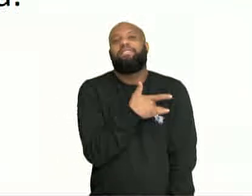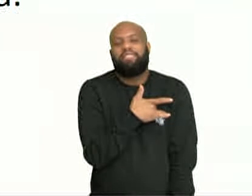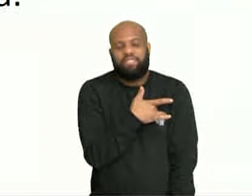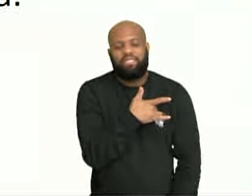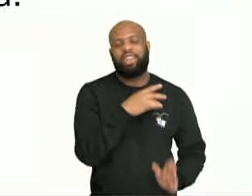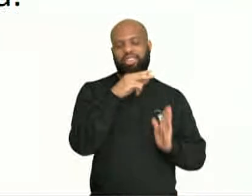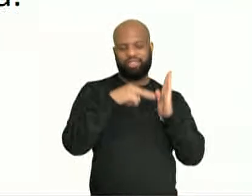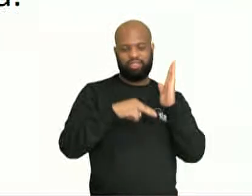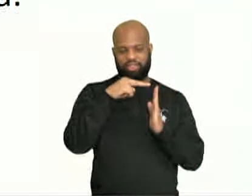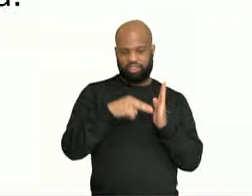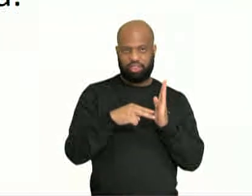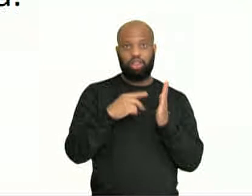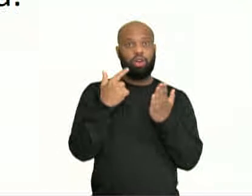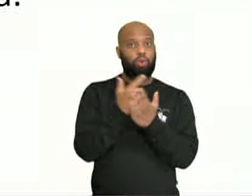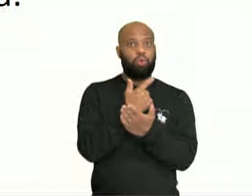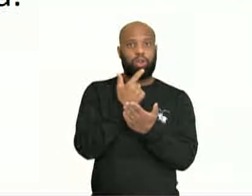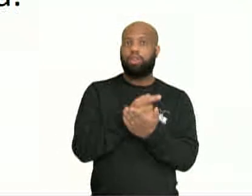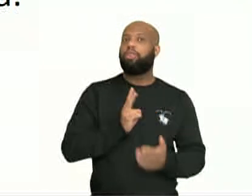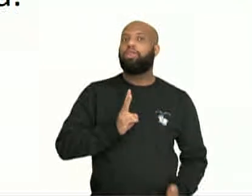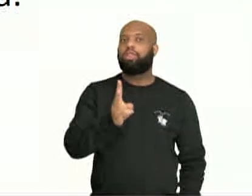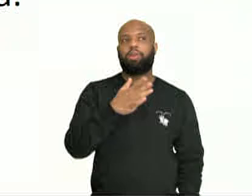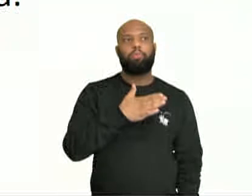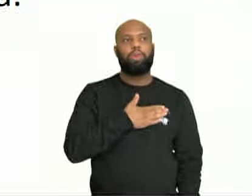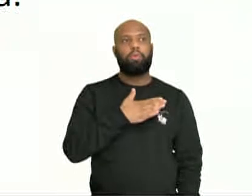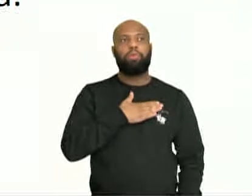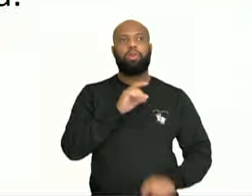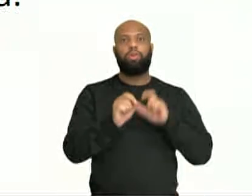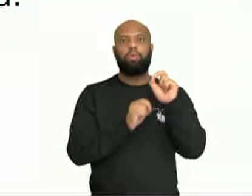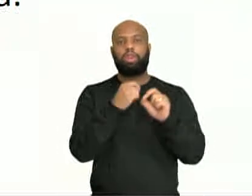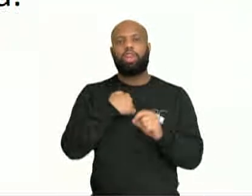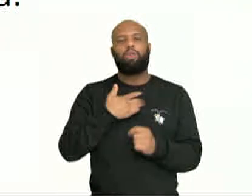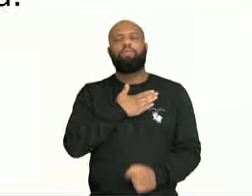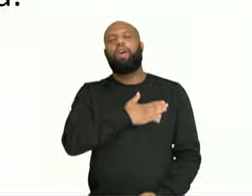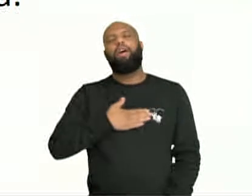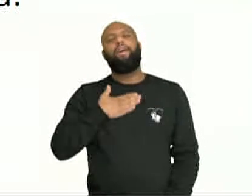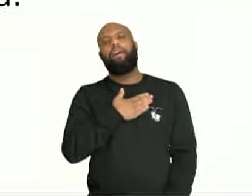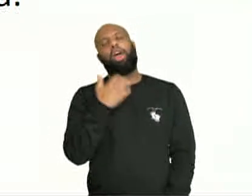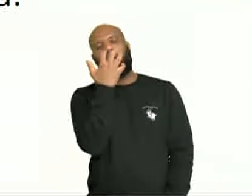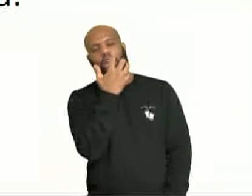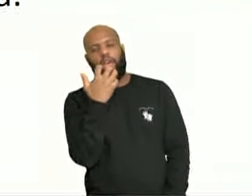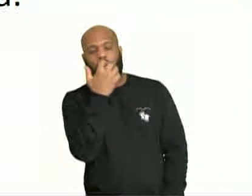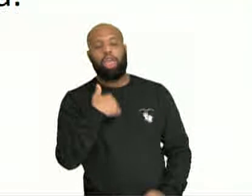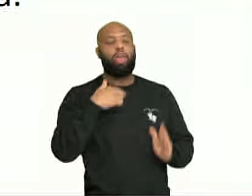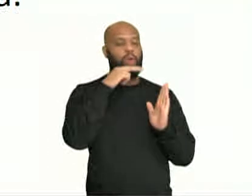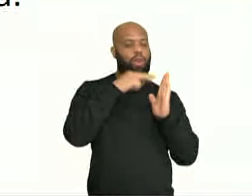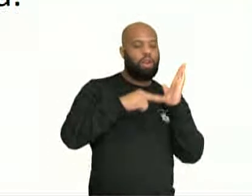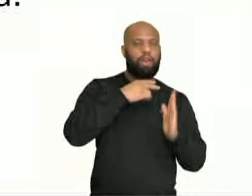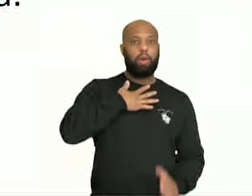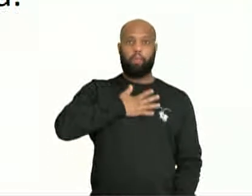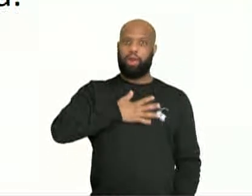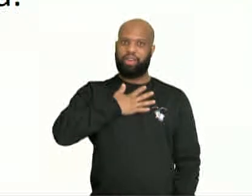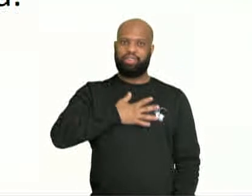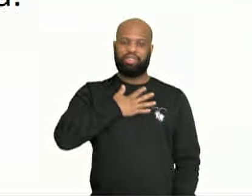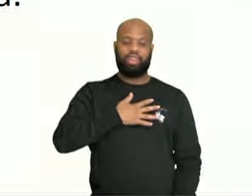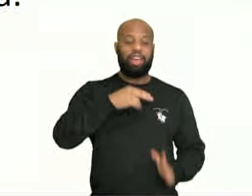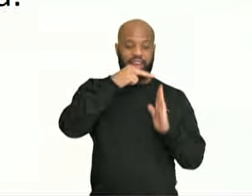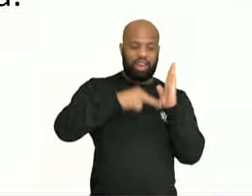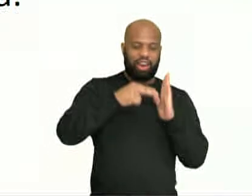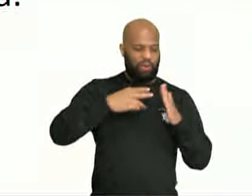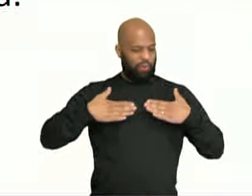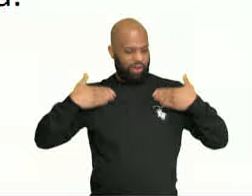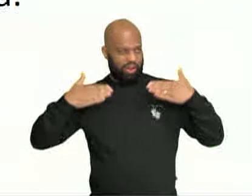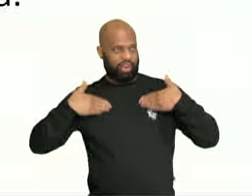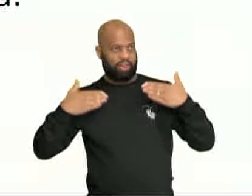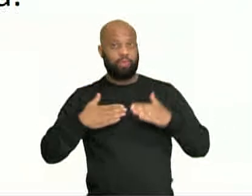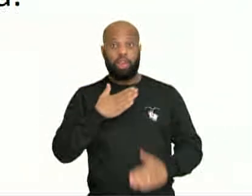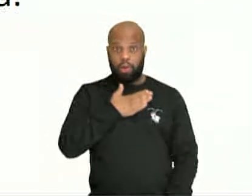leitura. O livro sempre foi para mim uma fonte de encantamento. Eu leio com prazer, leio com alegria. O